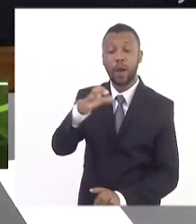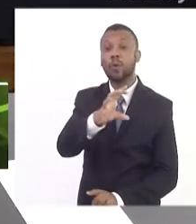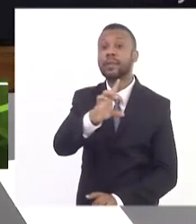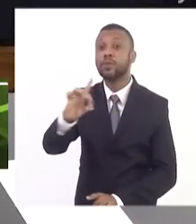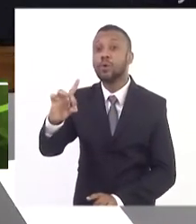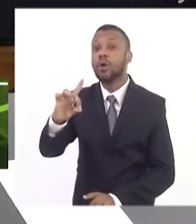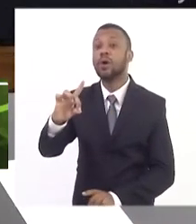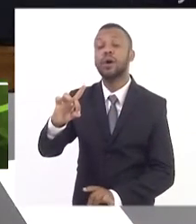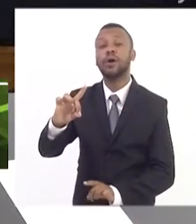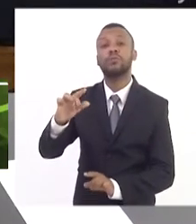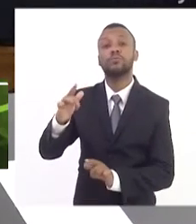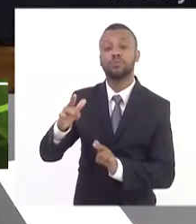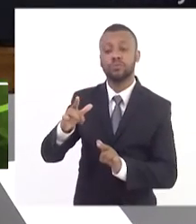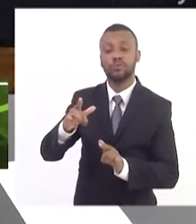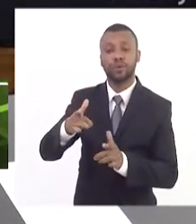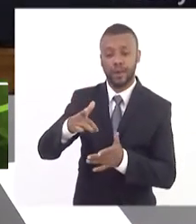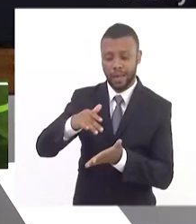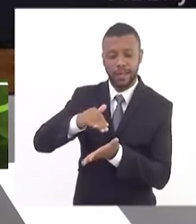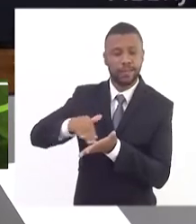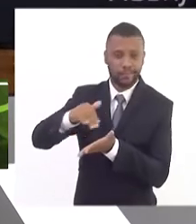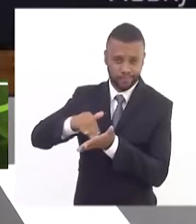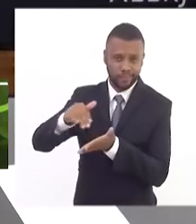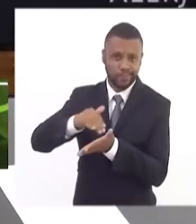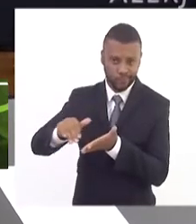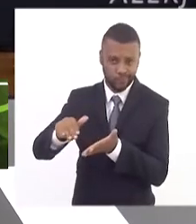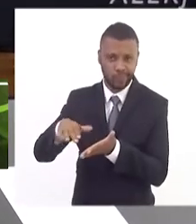PSAN CEAS.